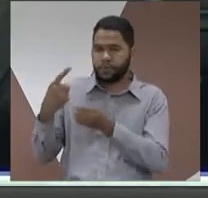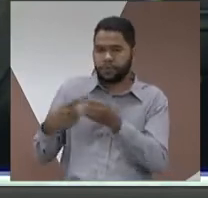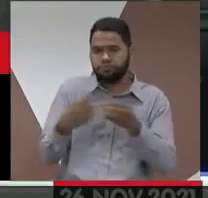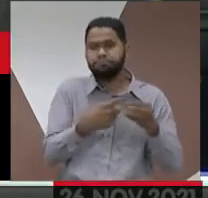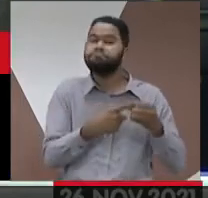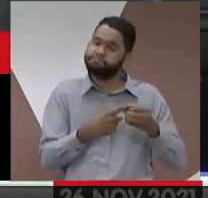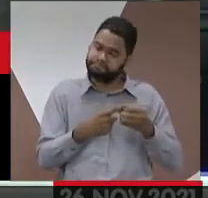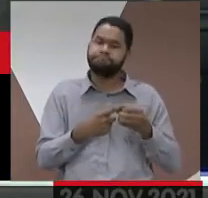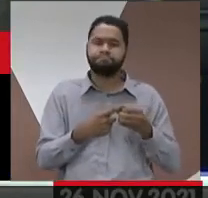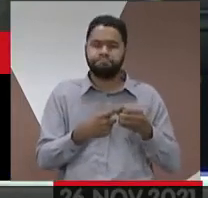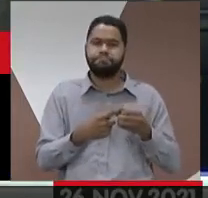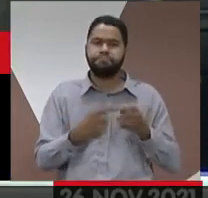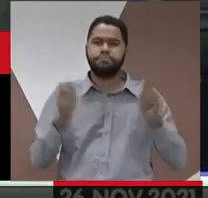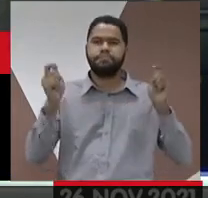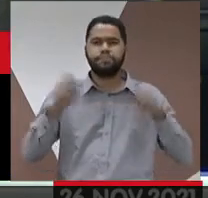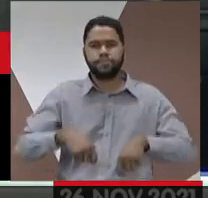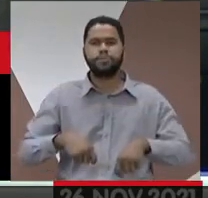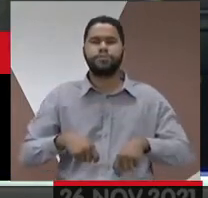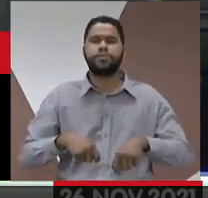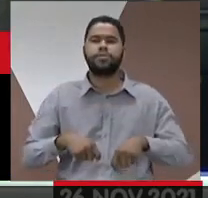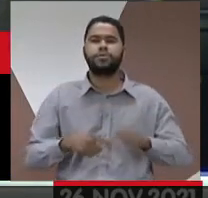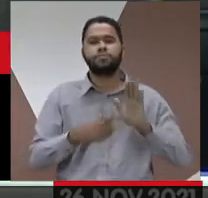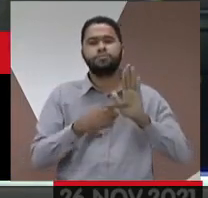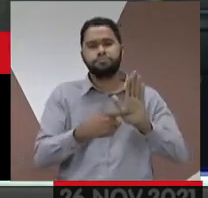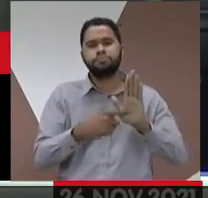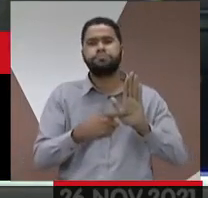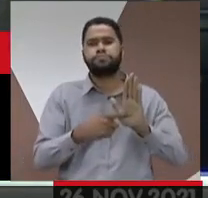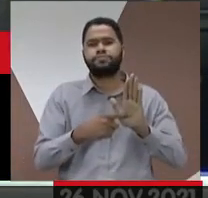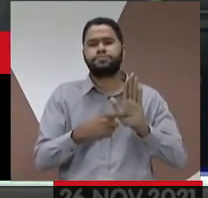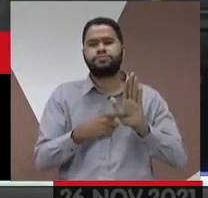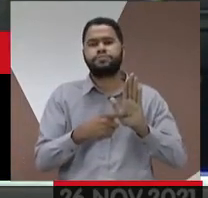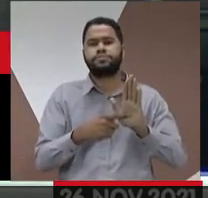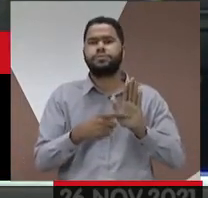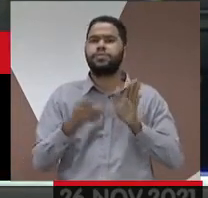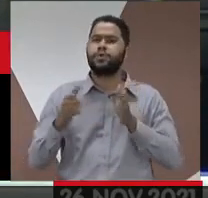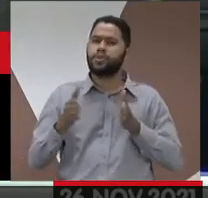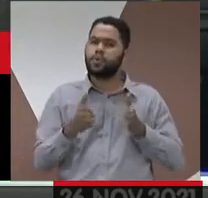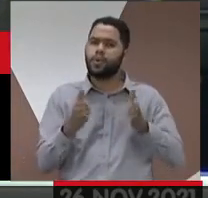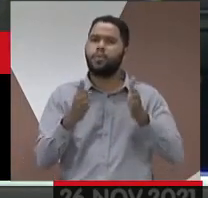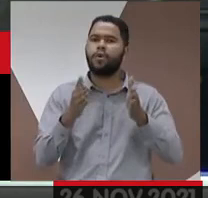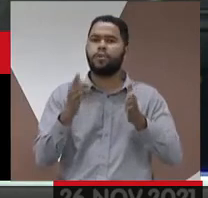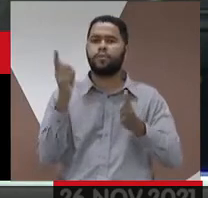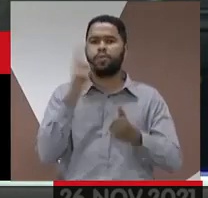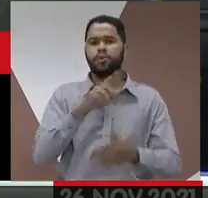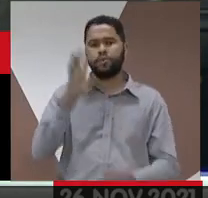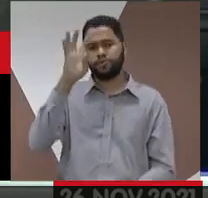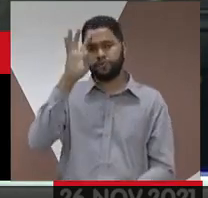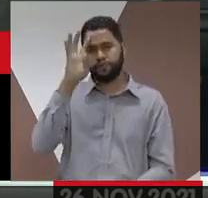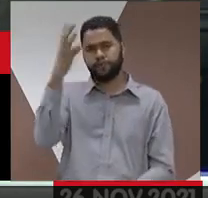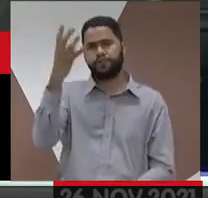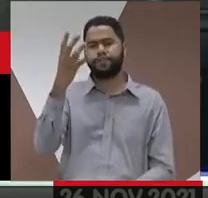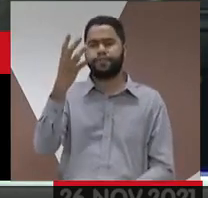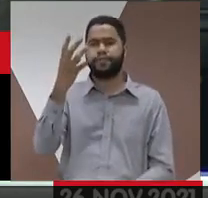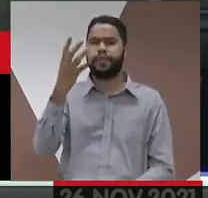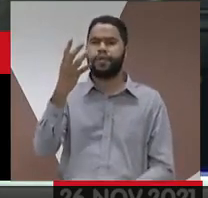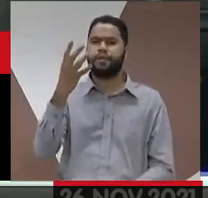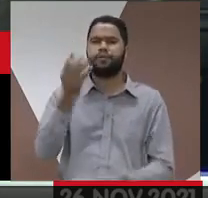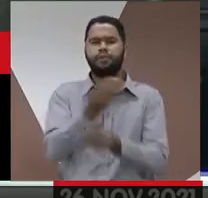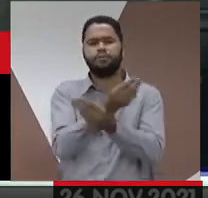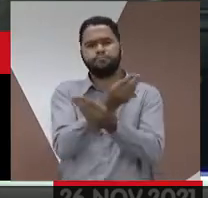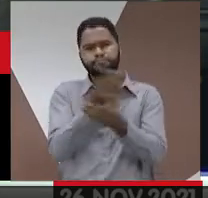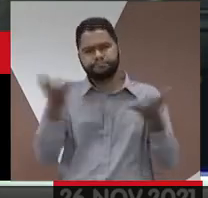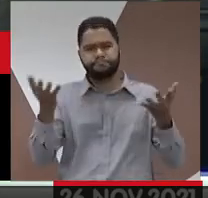aí sim podermos definitivamente caminhar na solução deste problema, que vai trazer